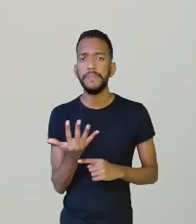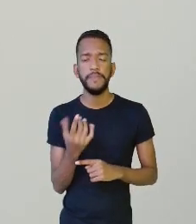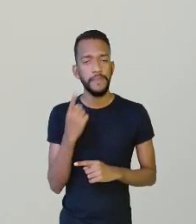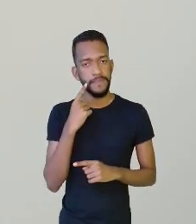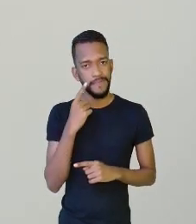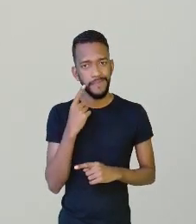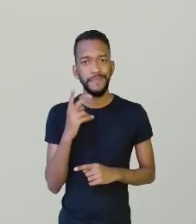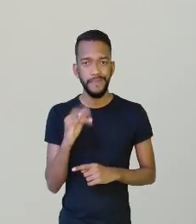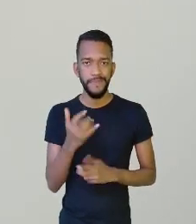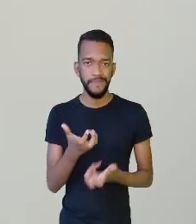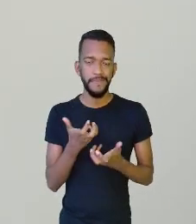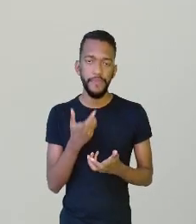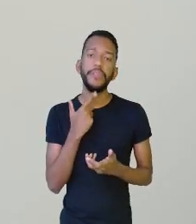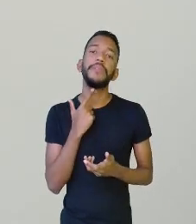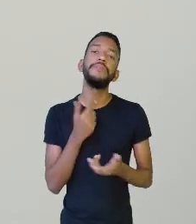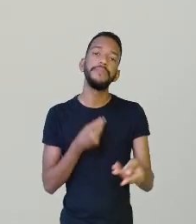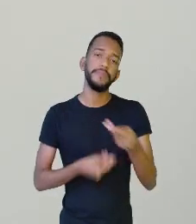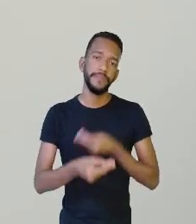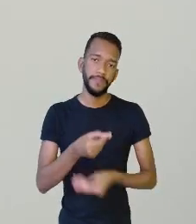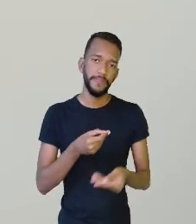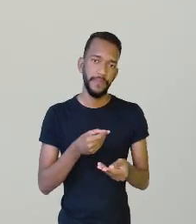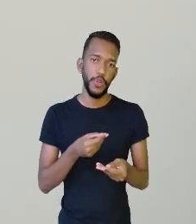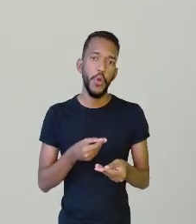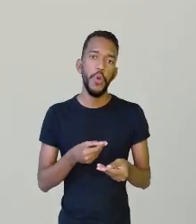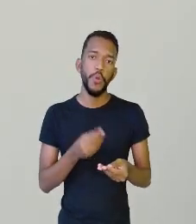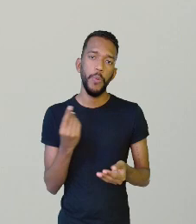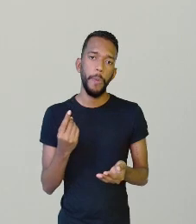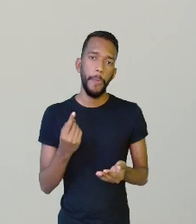Carlos vai querer o troco e a gente quer saber quanto é.